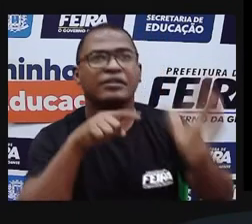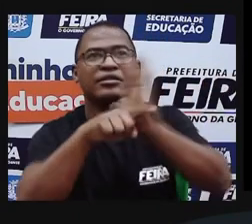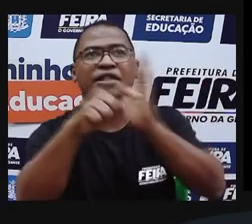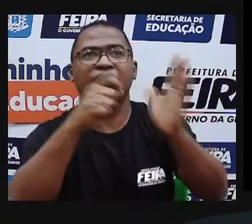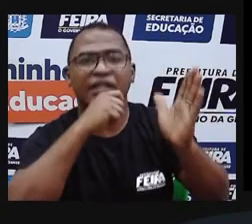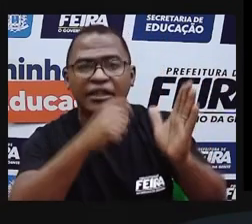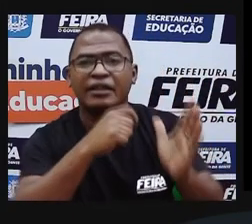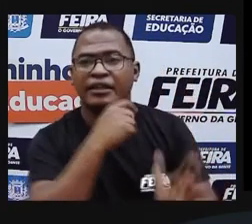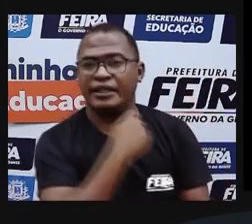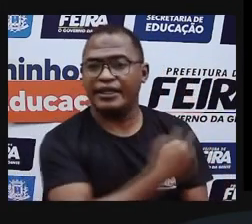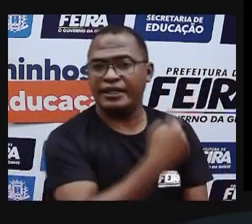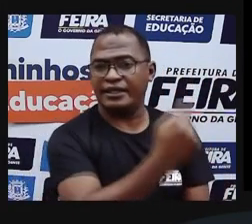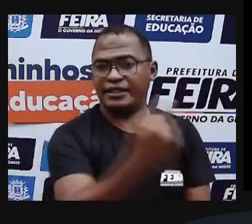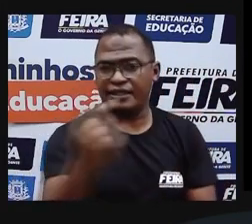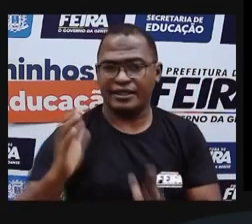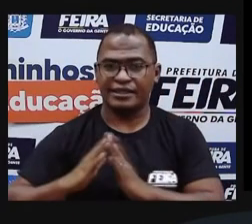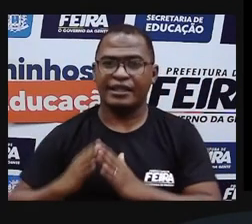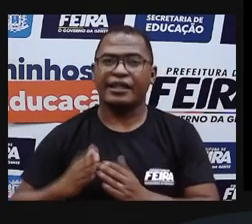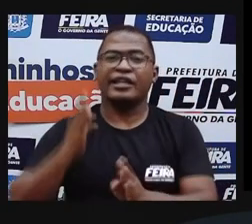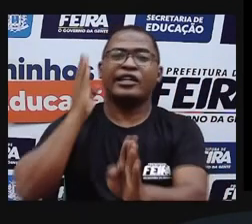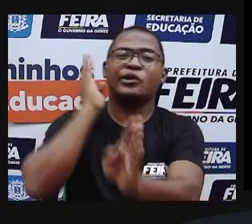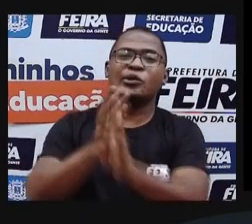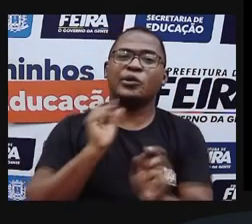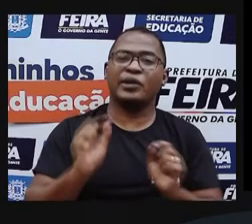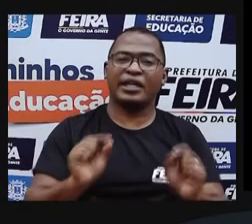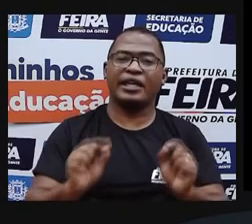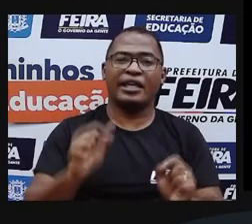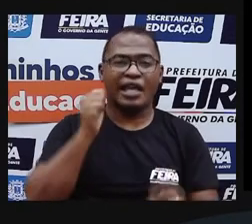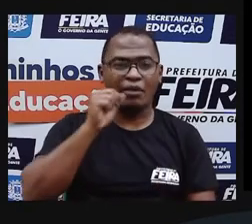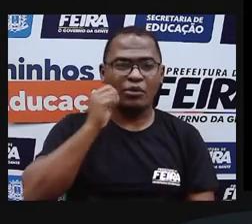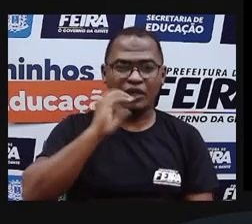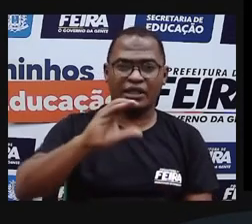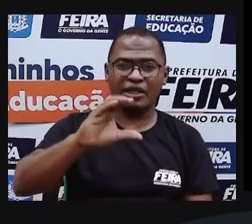um diário muito especial, onde ela contava tudo do seu dia a dia.